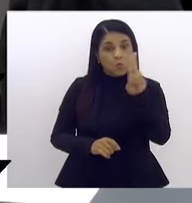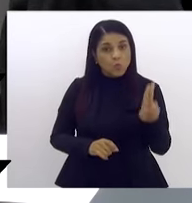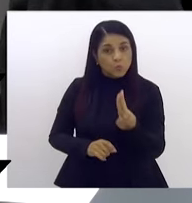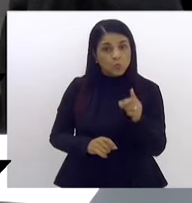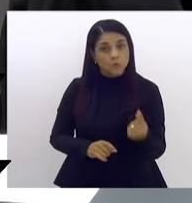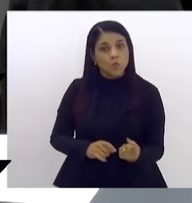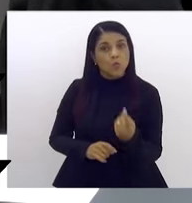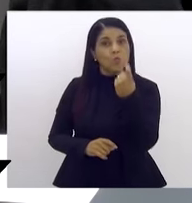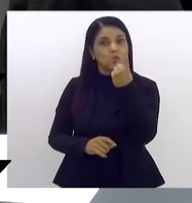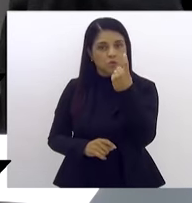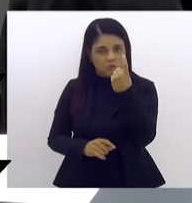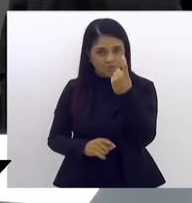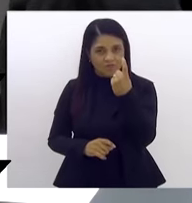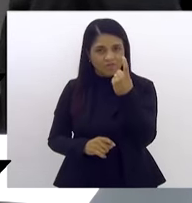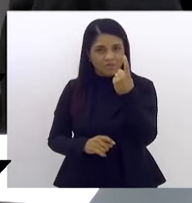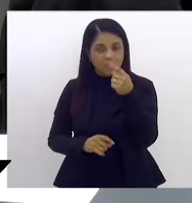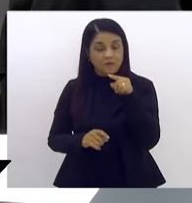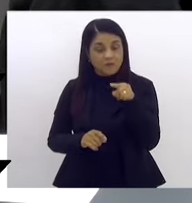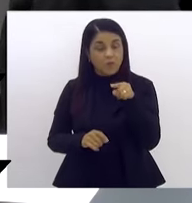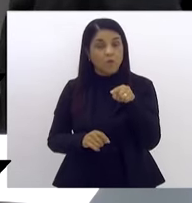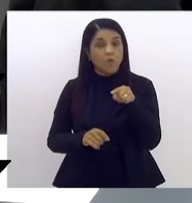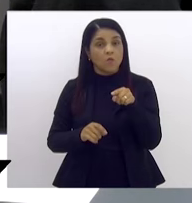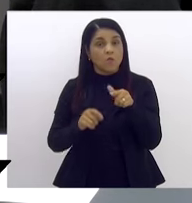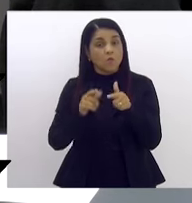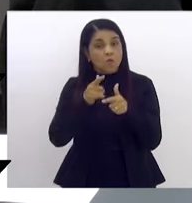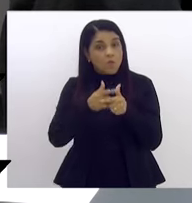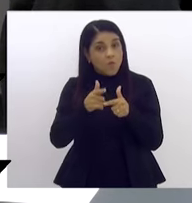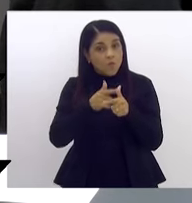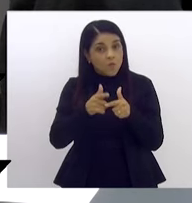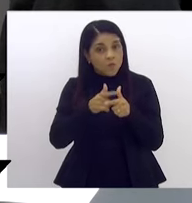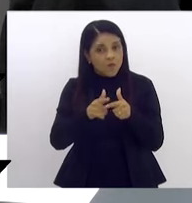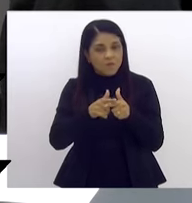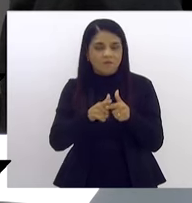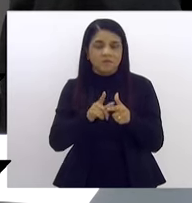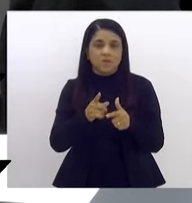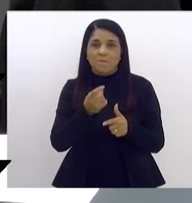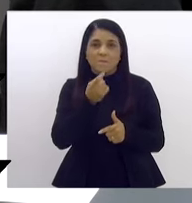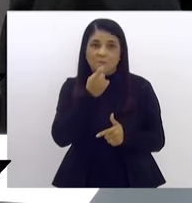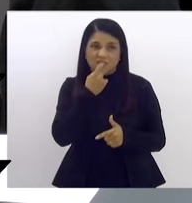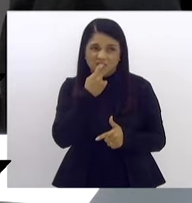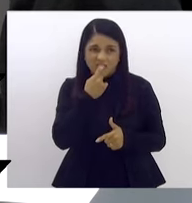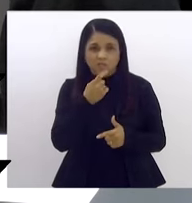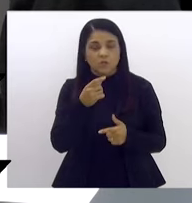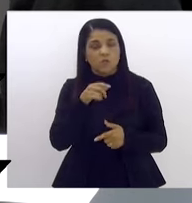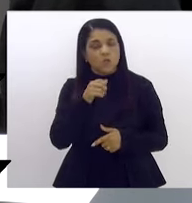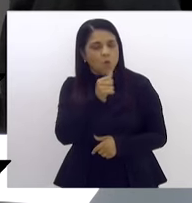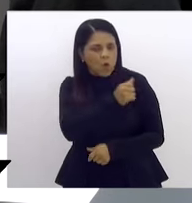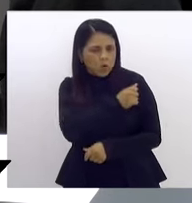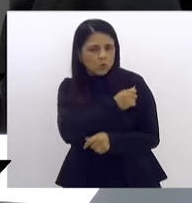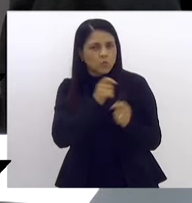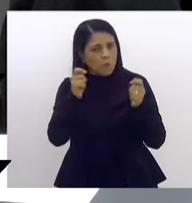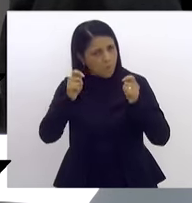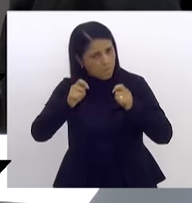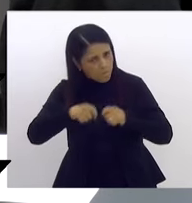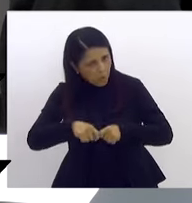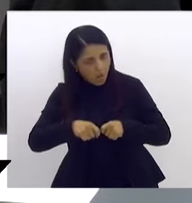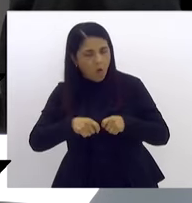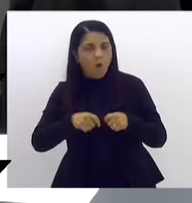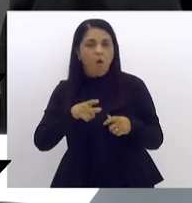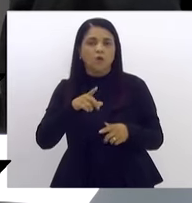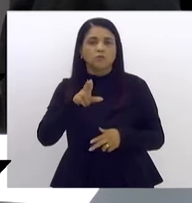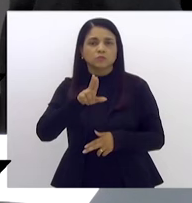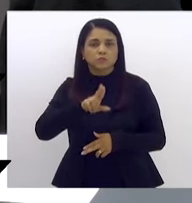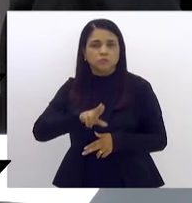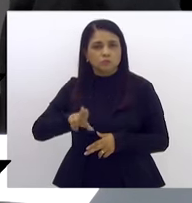de descartáveis não é sequer o uso de plástico ele fala que os alunos podem ter que a escola pode ter